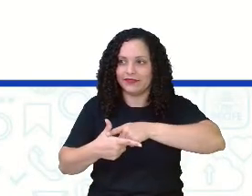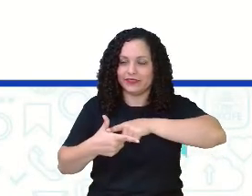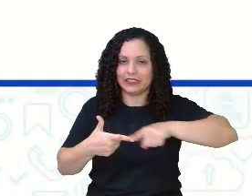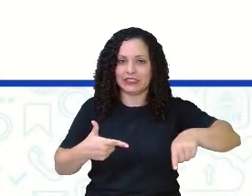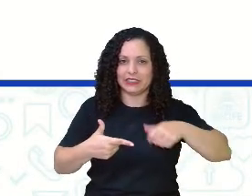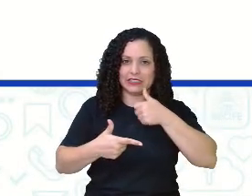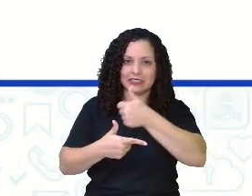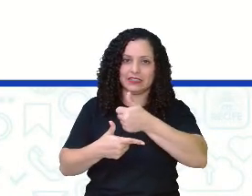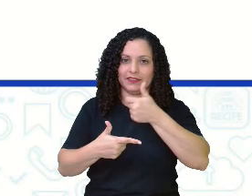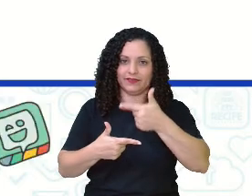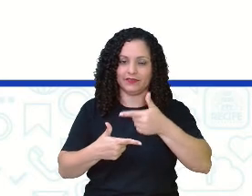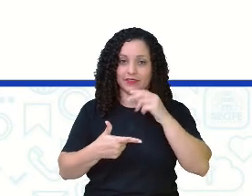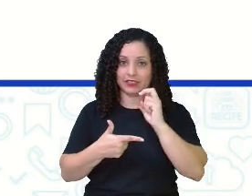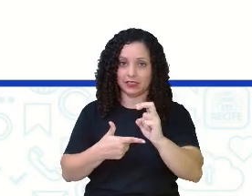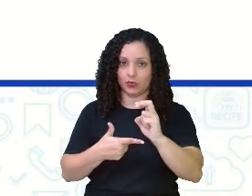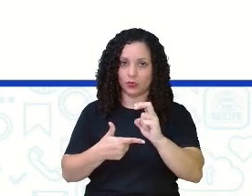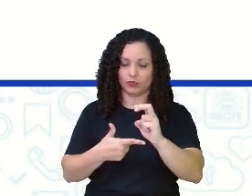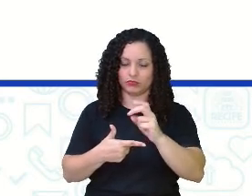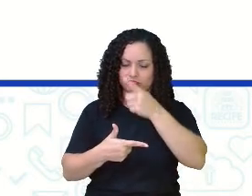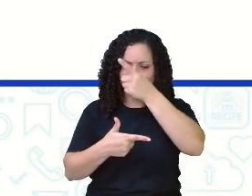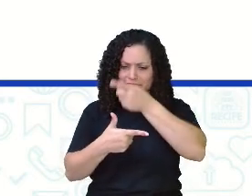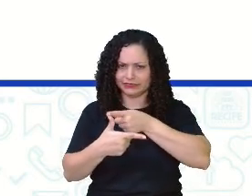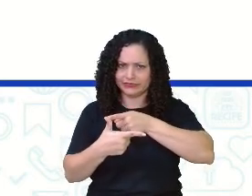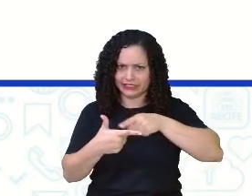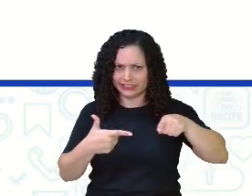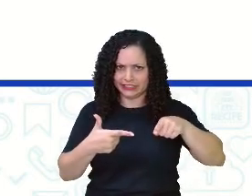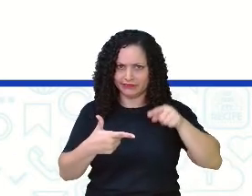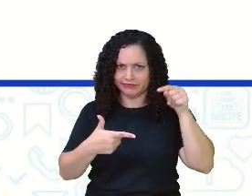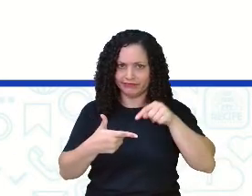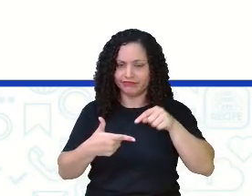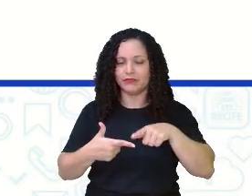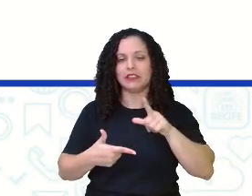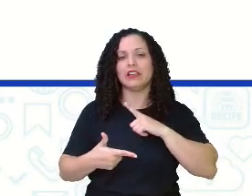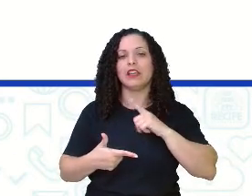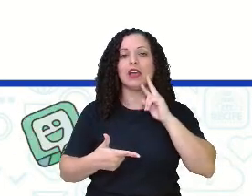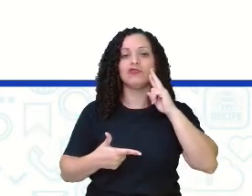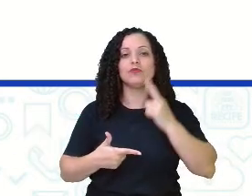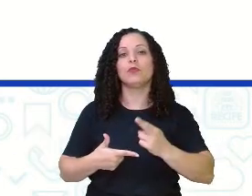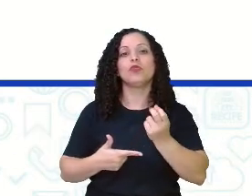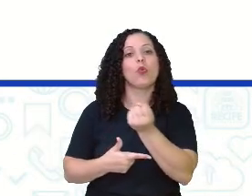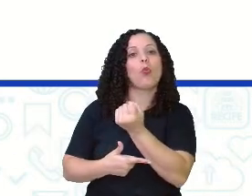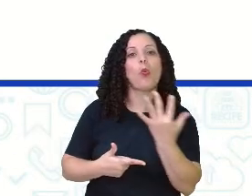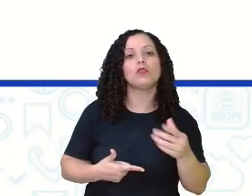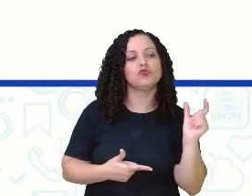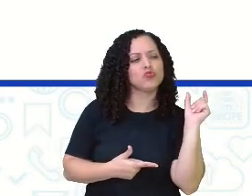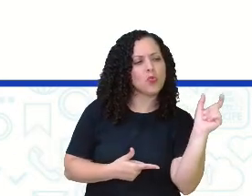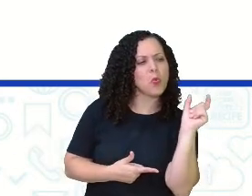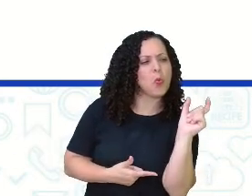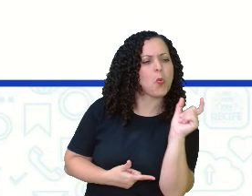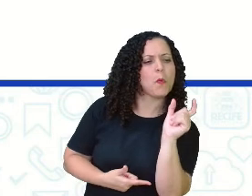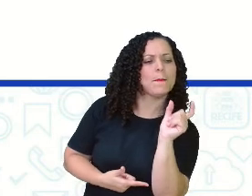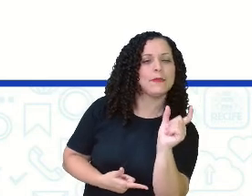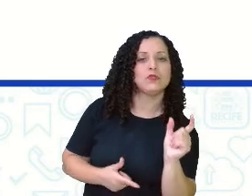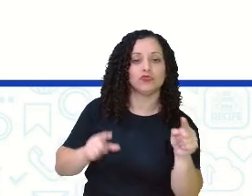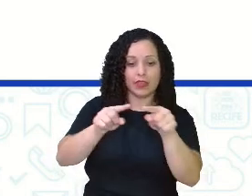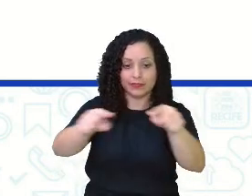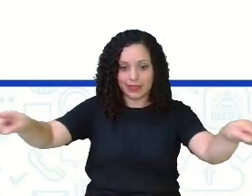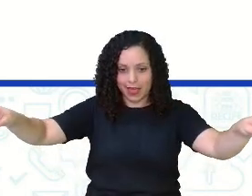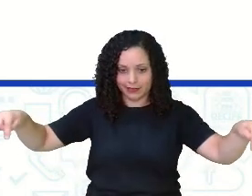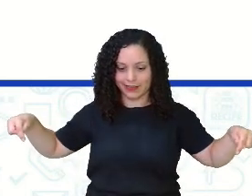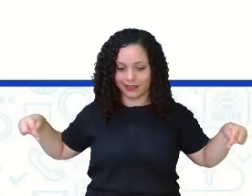125. Quando eu dividir 5.000 por 125, eu vou obter o valor de quantos cubinhos cabe dentro da caixa maior.